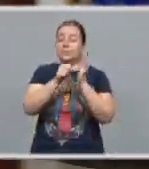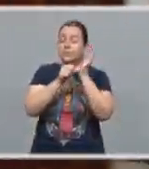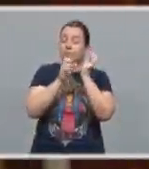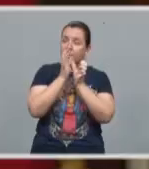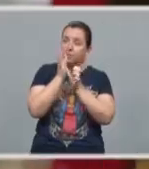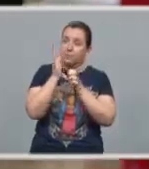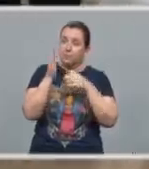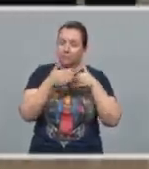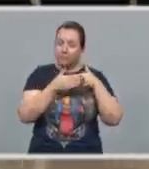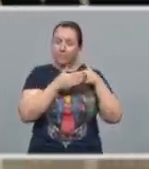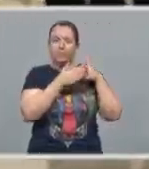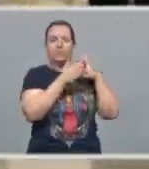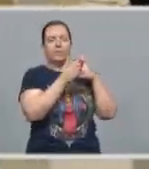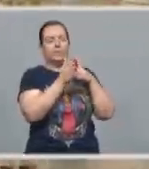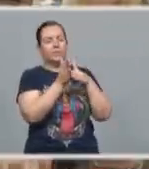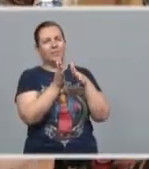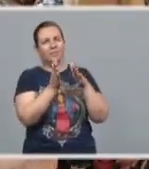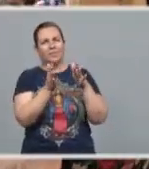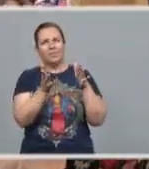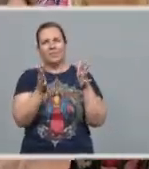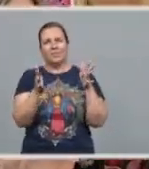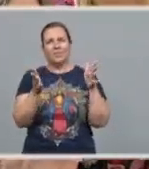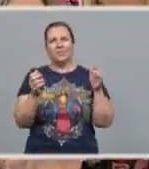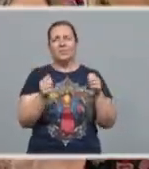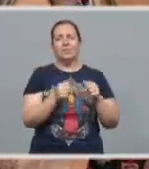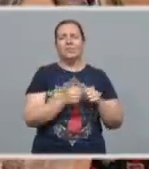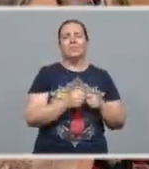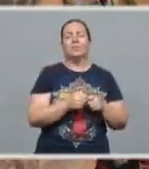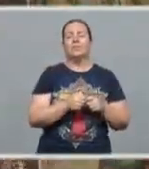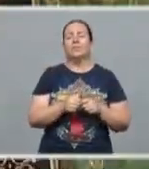chagas abertas.